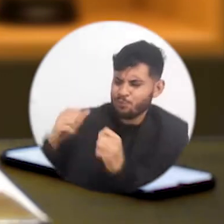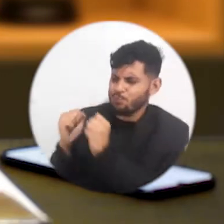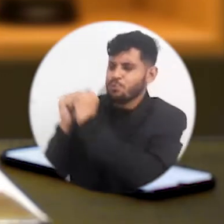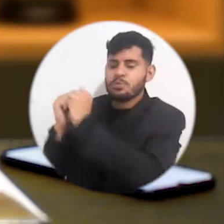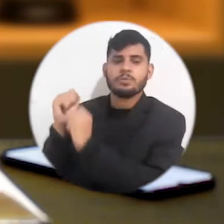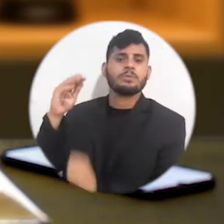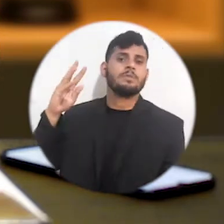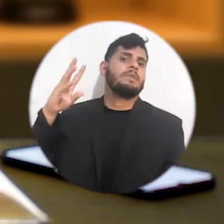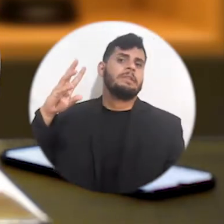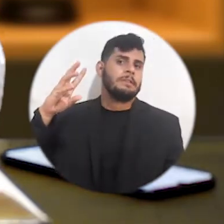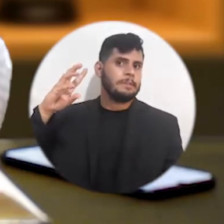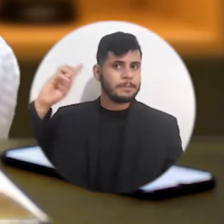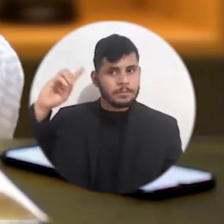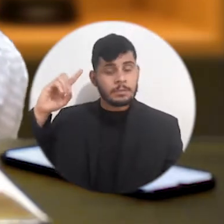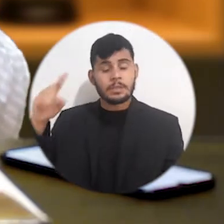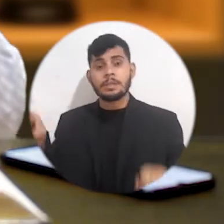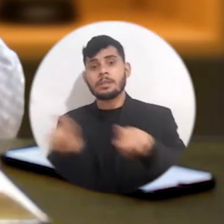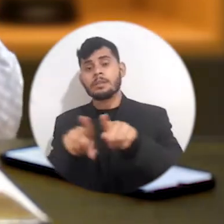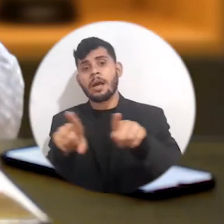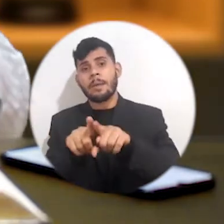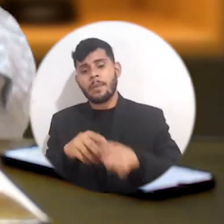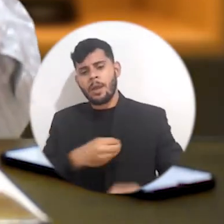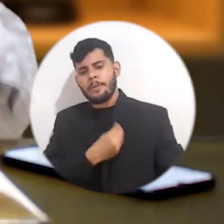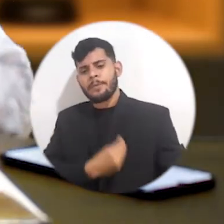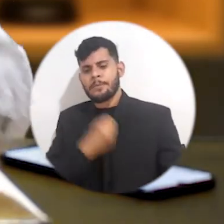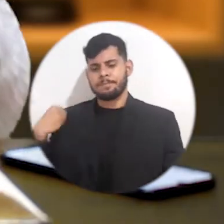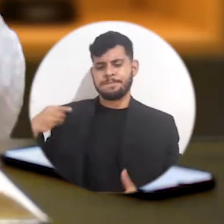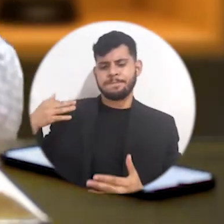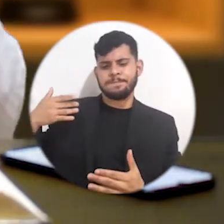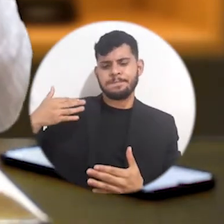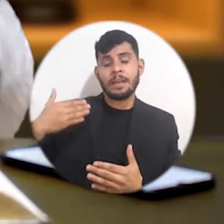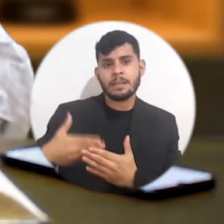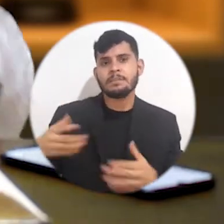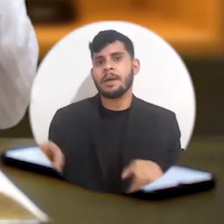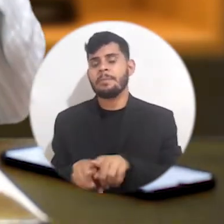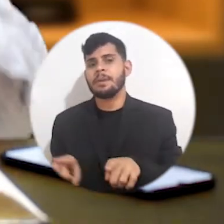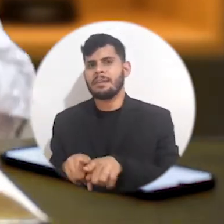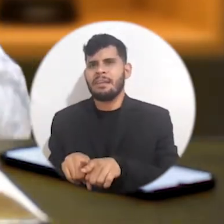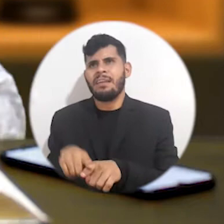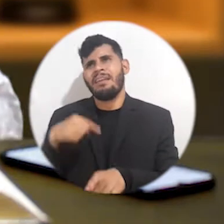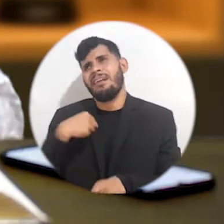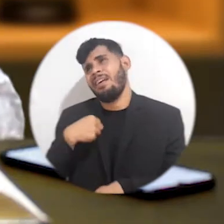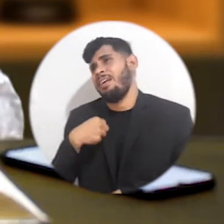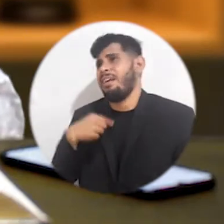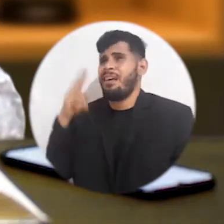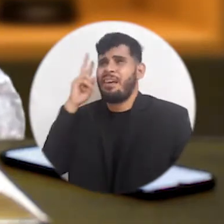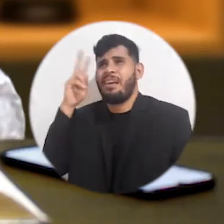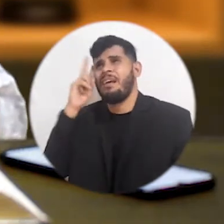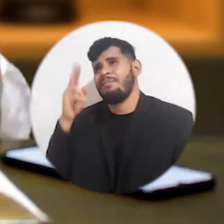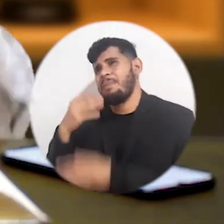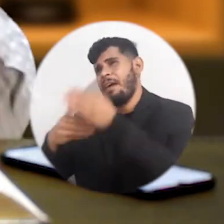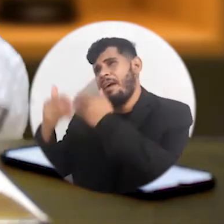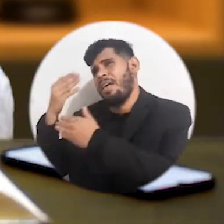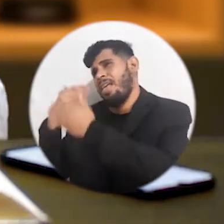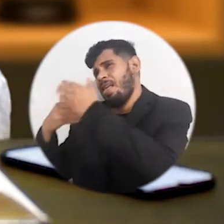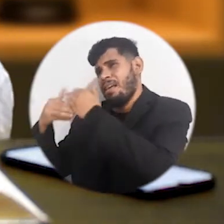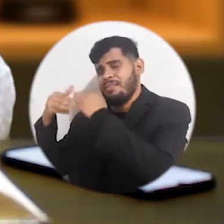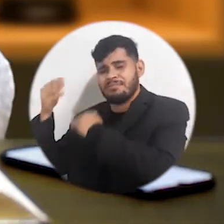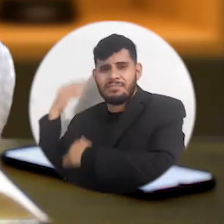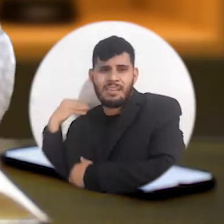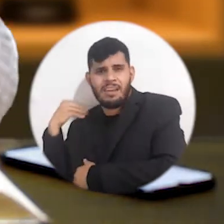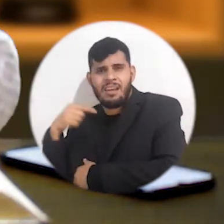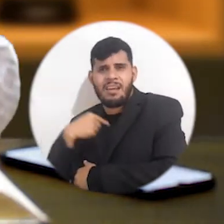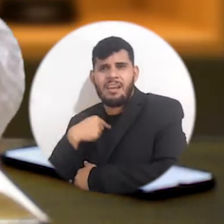seu avanço com Deus e na vida, é você viver agarrado ao que passou. Tem pessoas que parecem